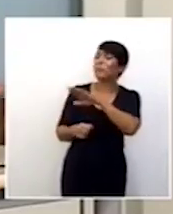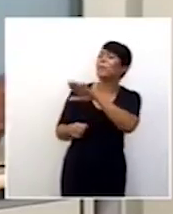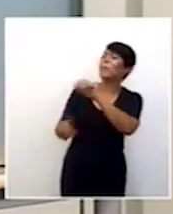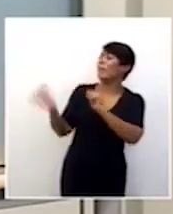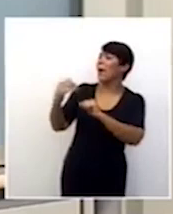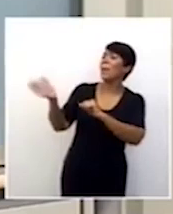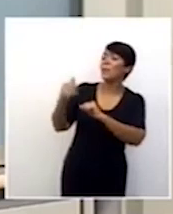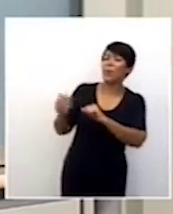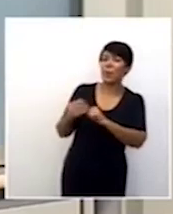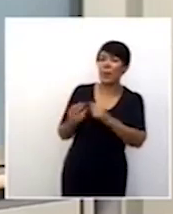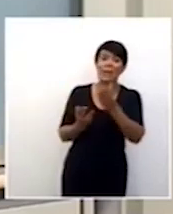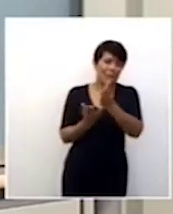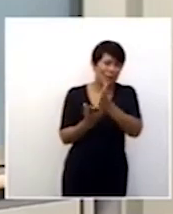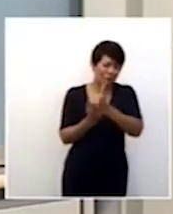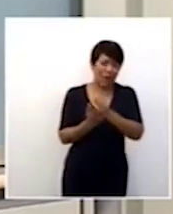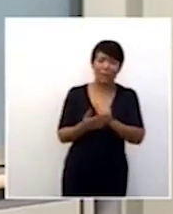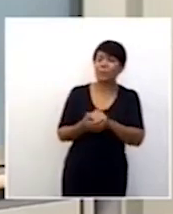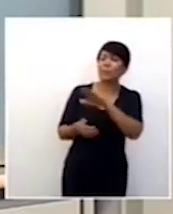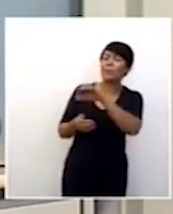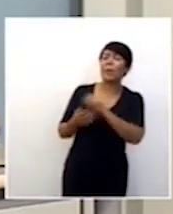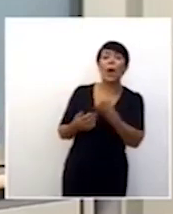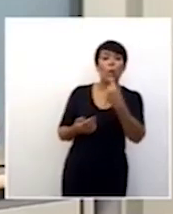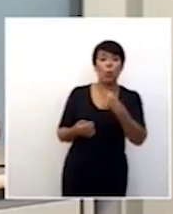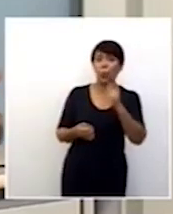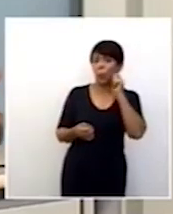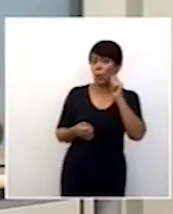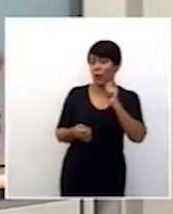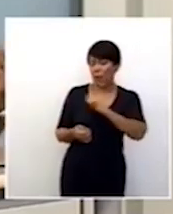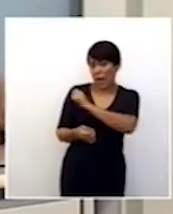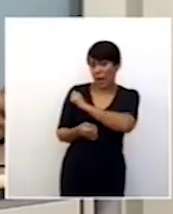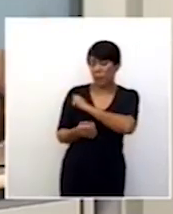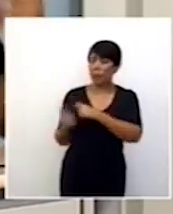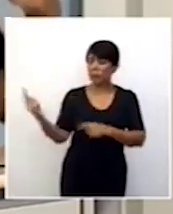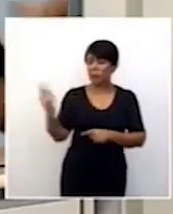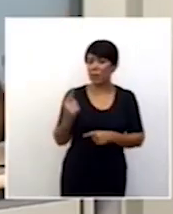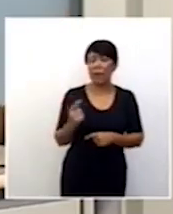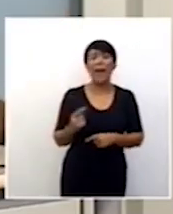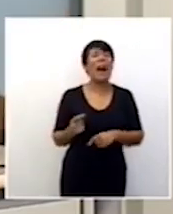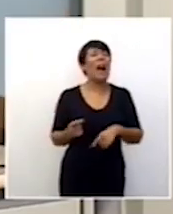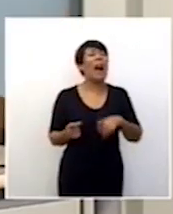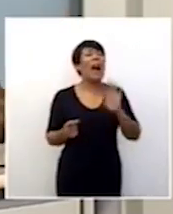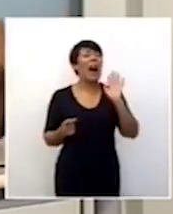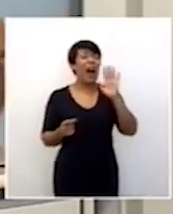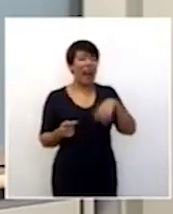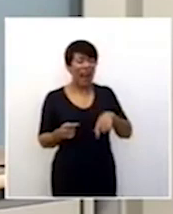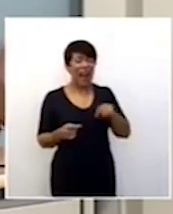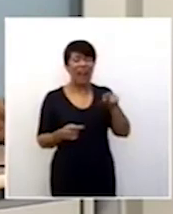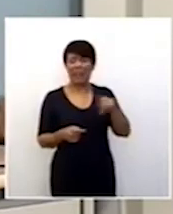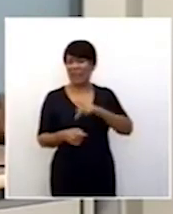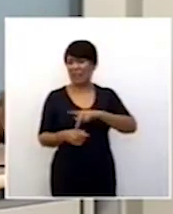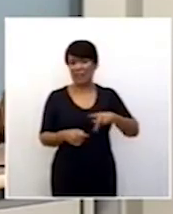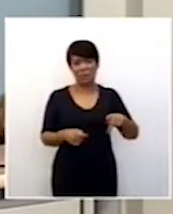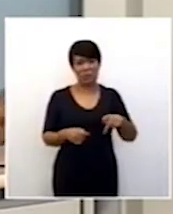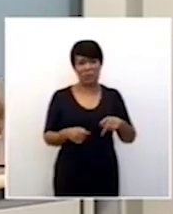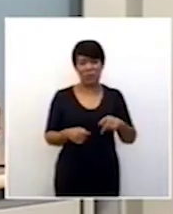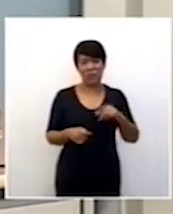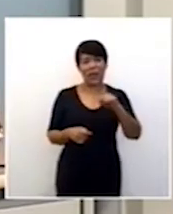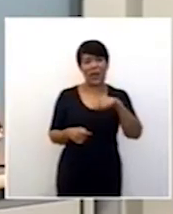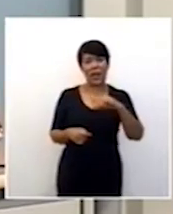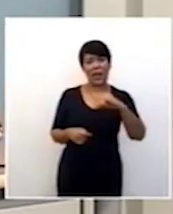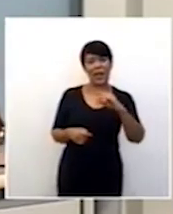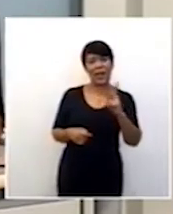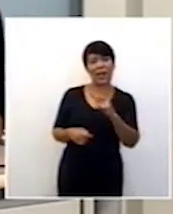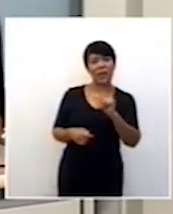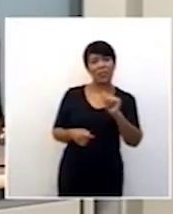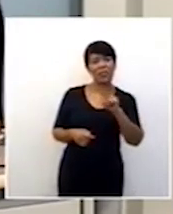entrar na hora. E eu chamando, aí um aluno apareceu assim e falou assim, essa aula é chave, essa professora é chavosa. Chavosa? E